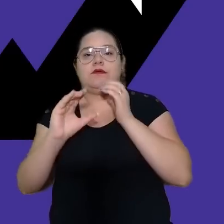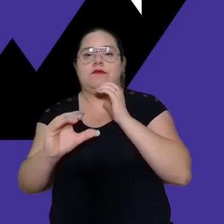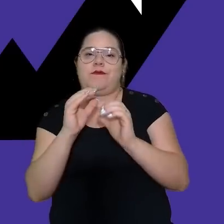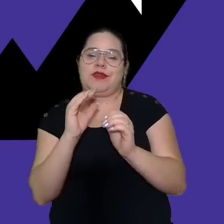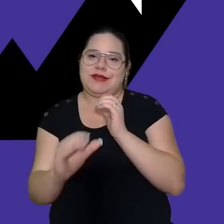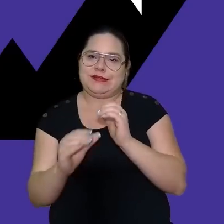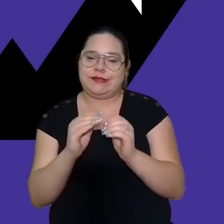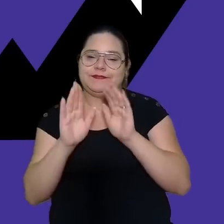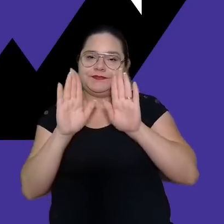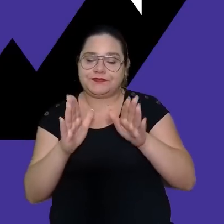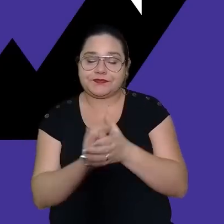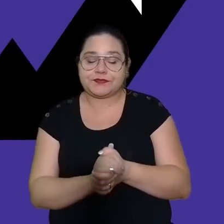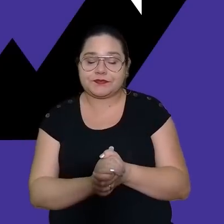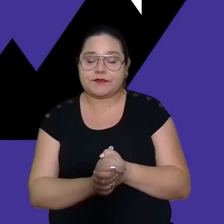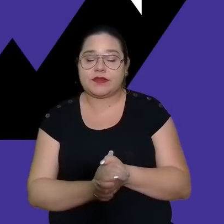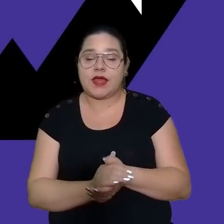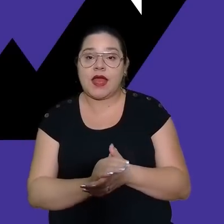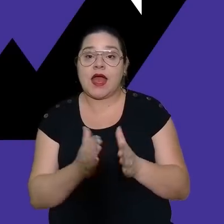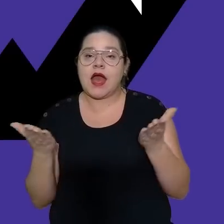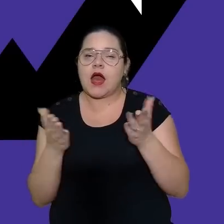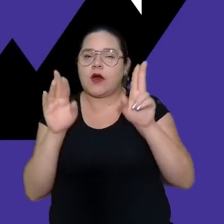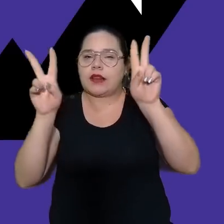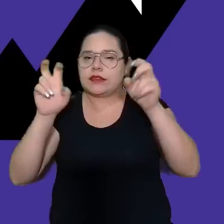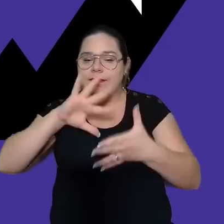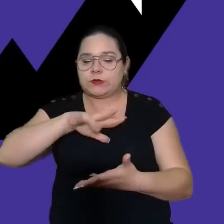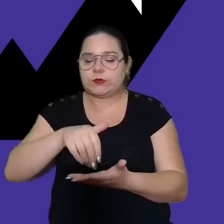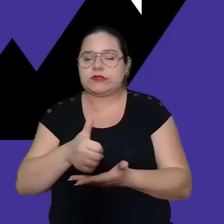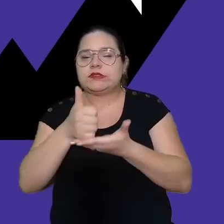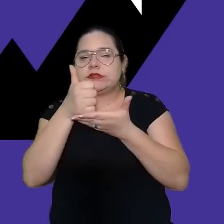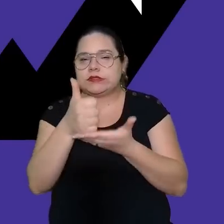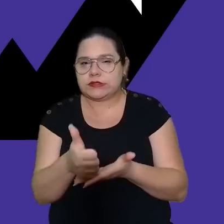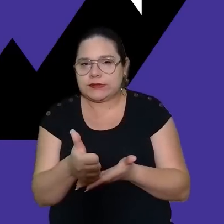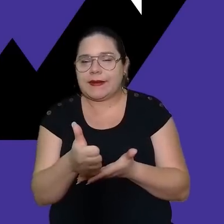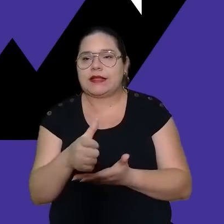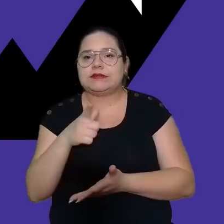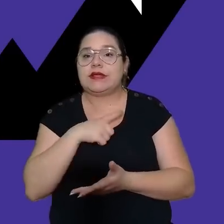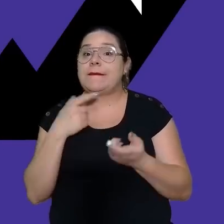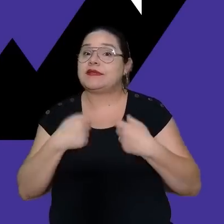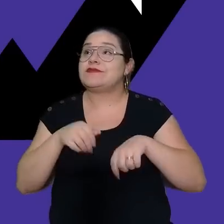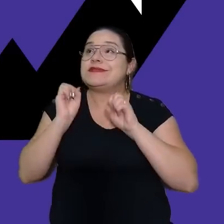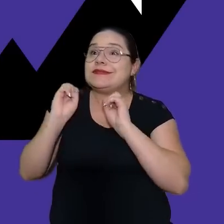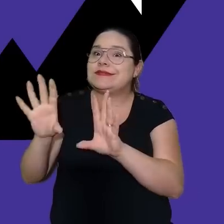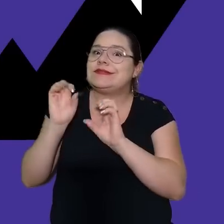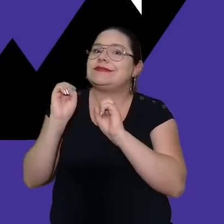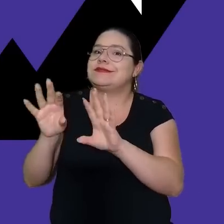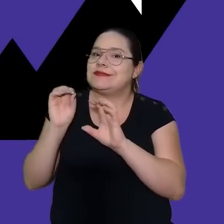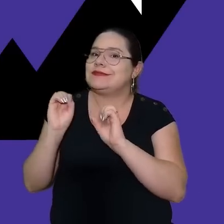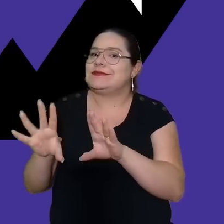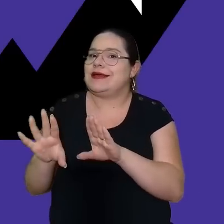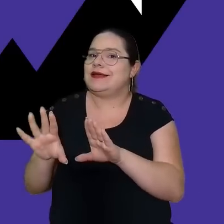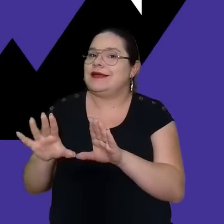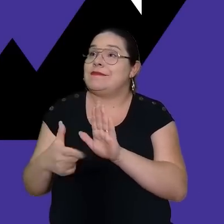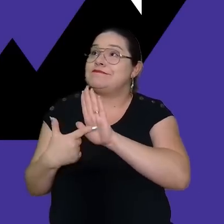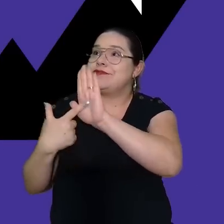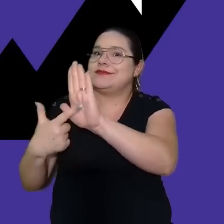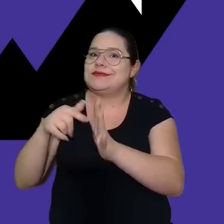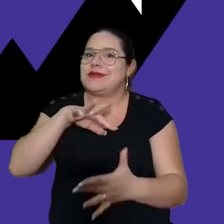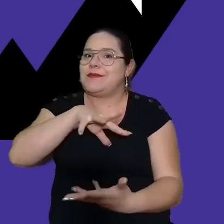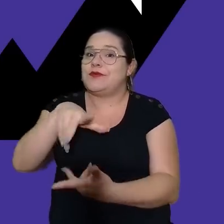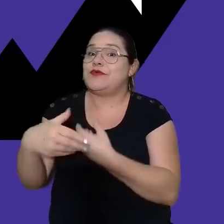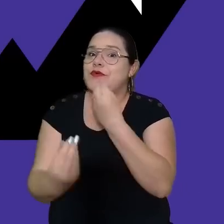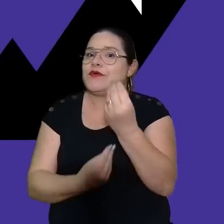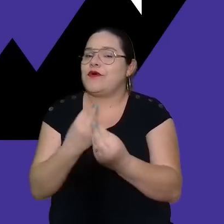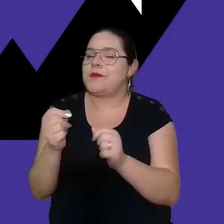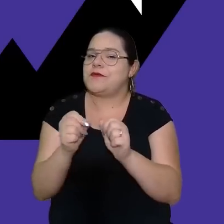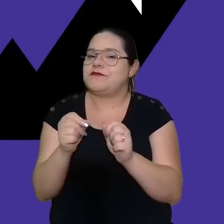à sustentabilidade, eu acho que nós temos muito para ensinar, inclusive, temos muito para mostrar para o mundo como a nossa agricultura